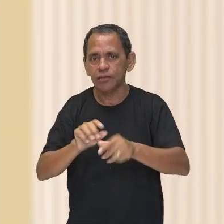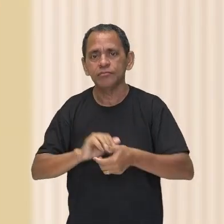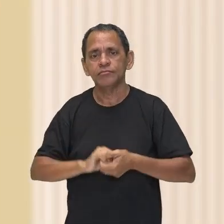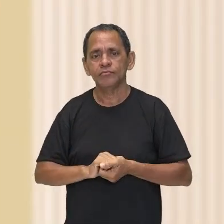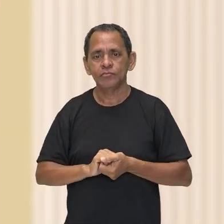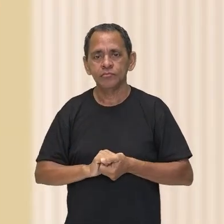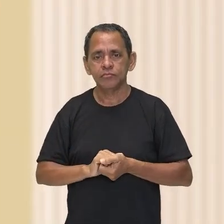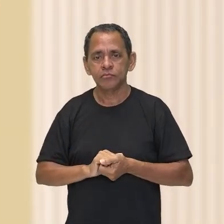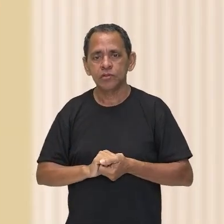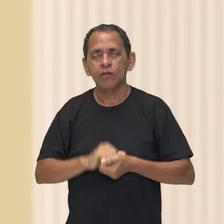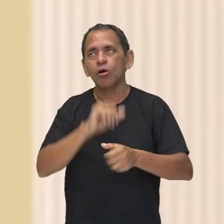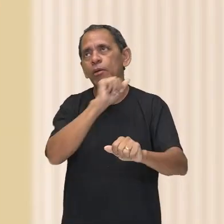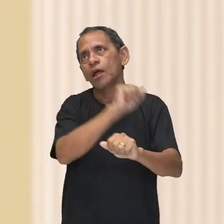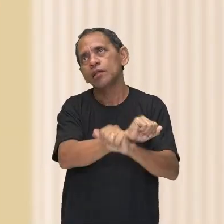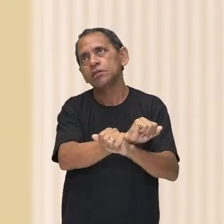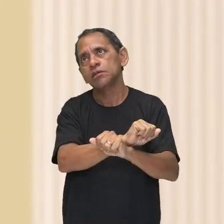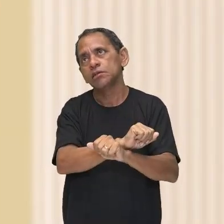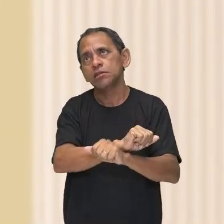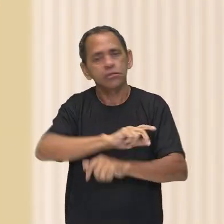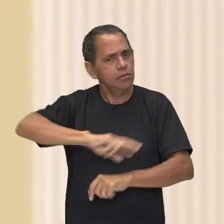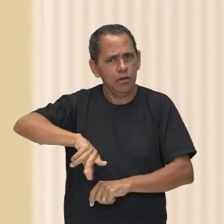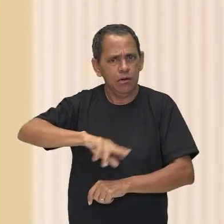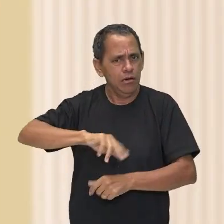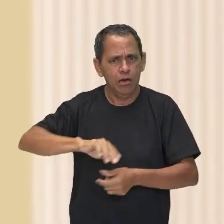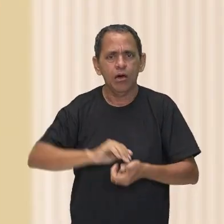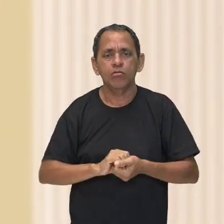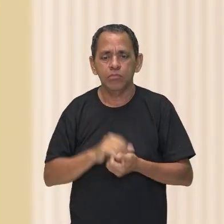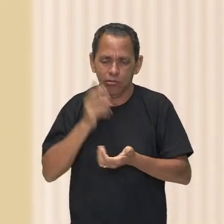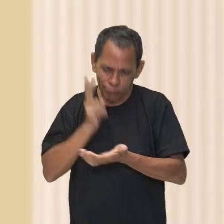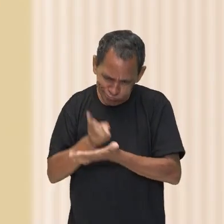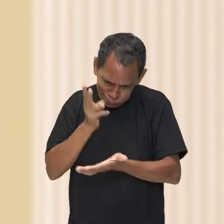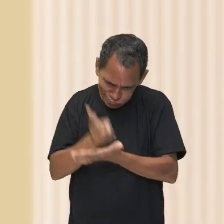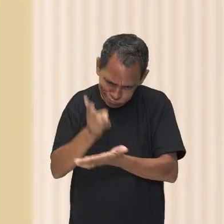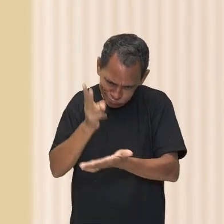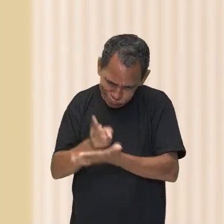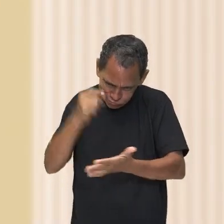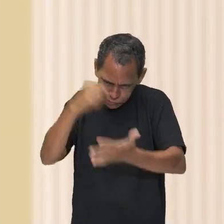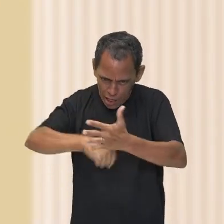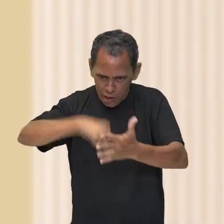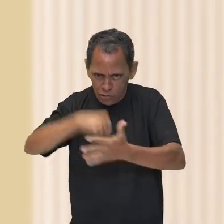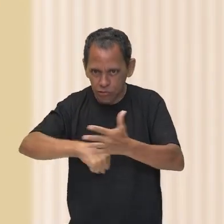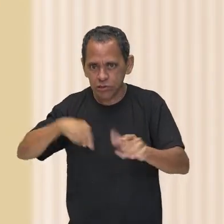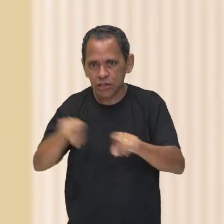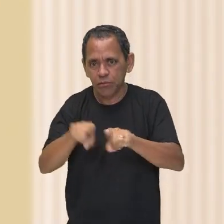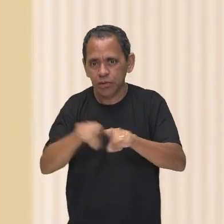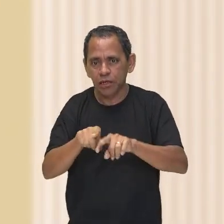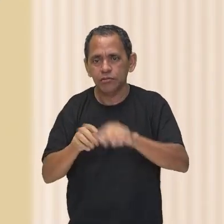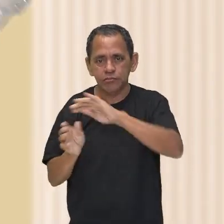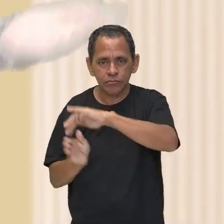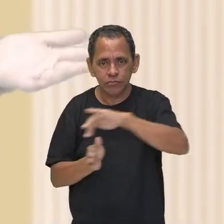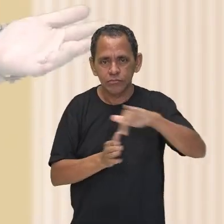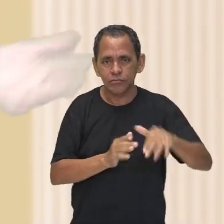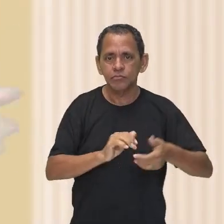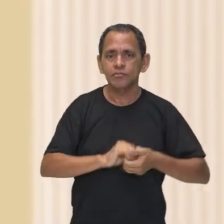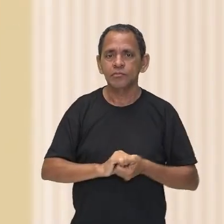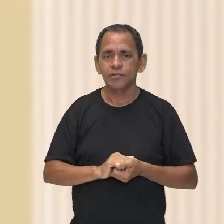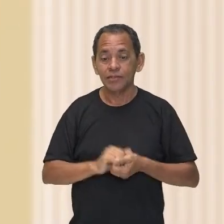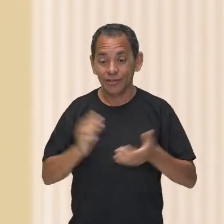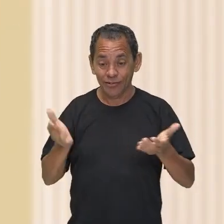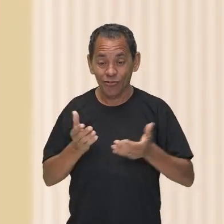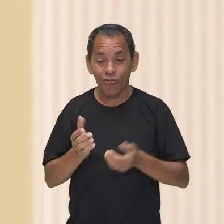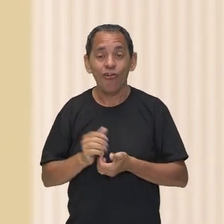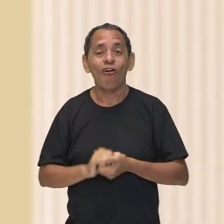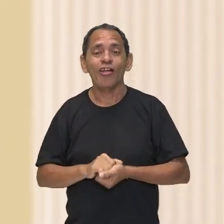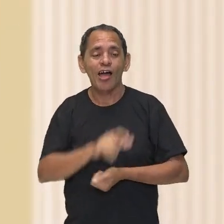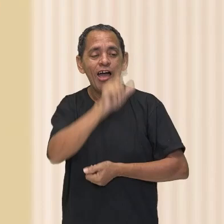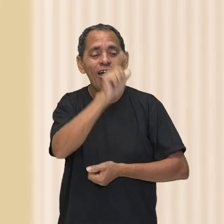paralisou. Ela seguiu em frente. E aí, seguindo a nossa aula, nós tivemos essa personalidade local